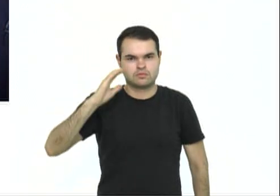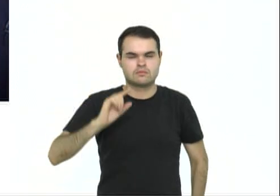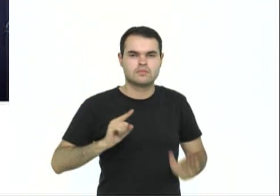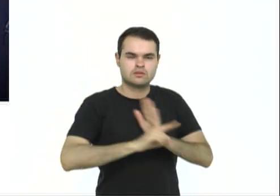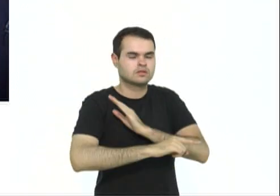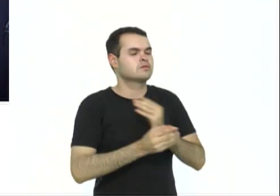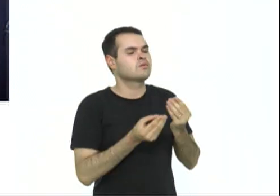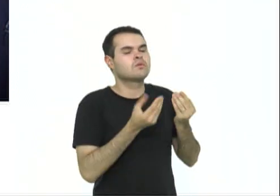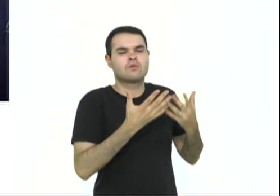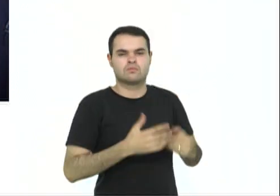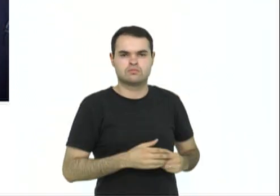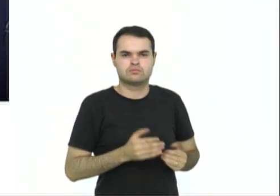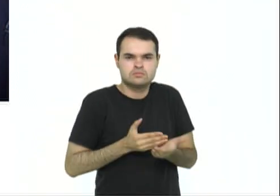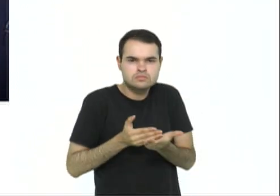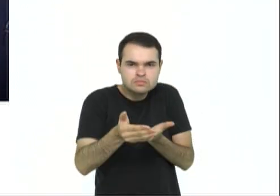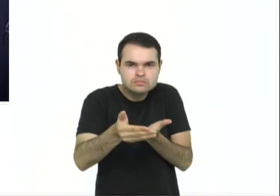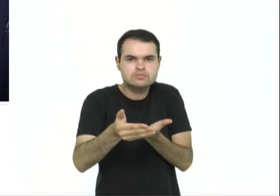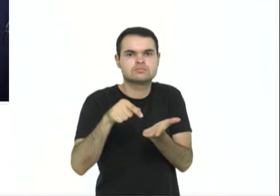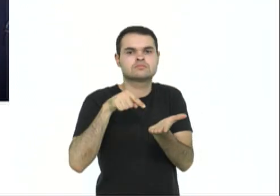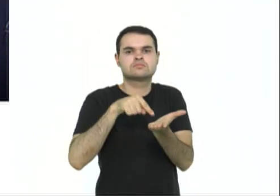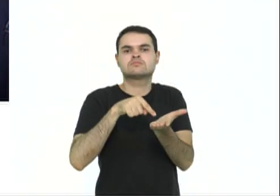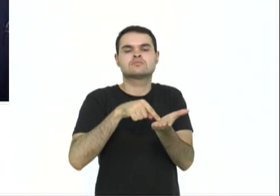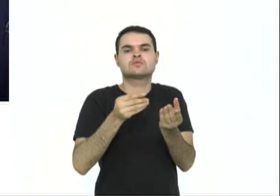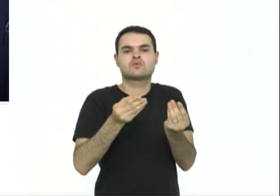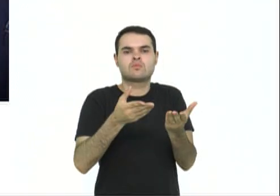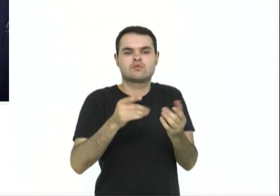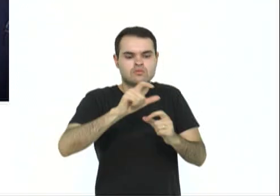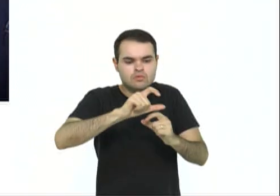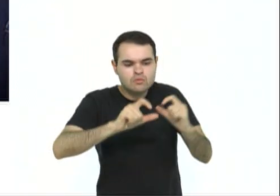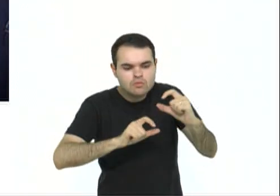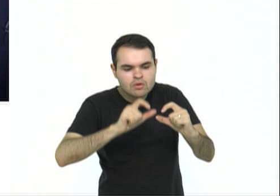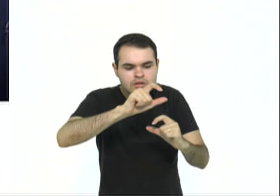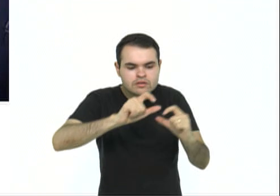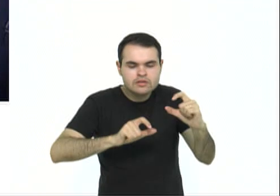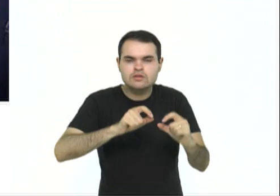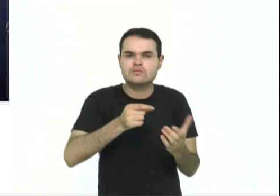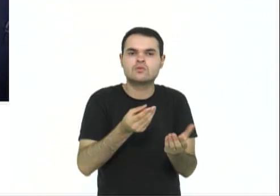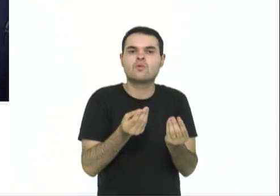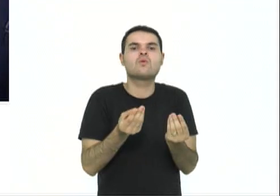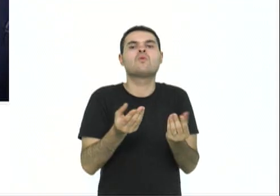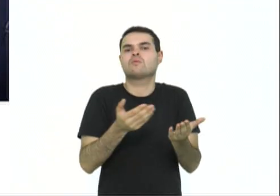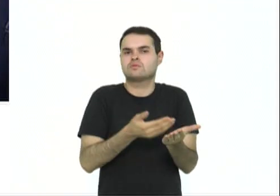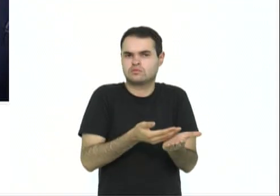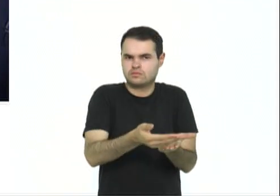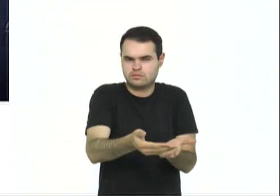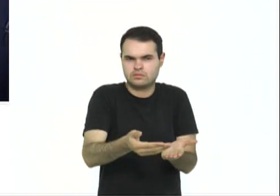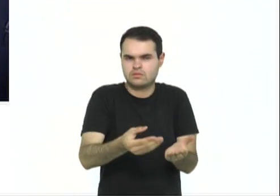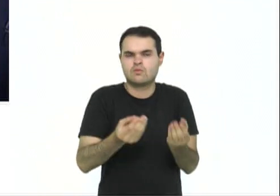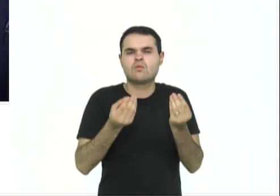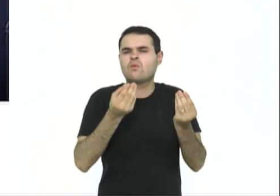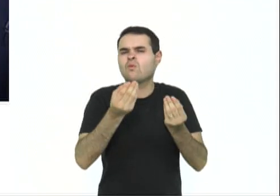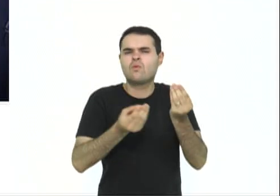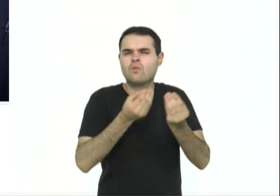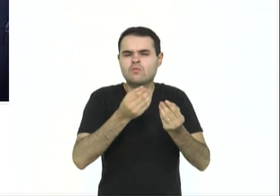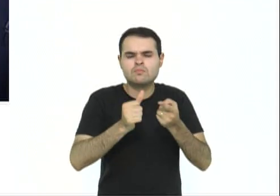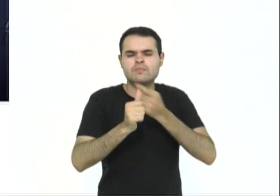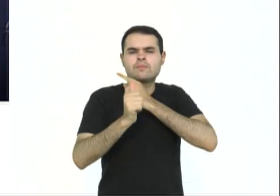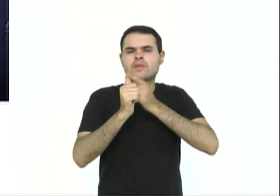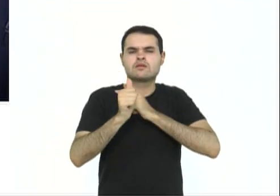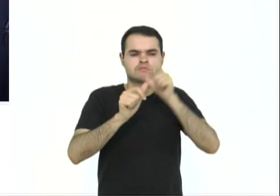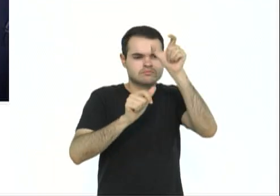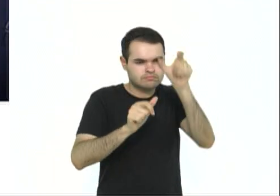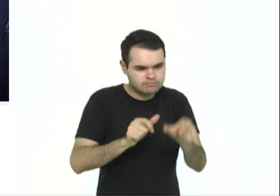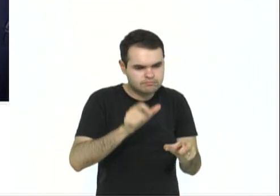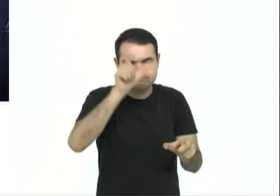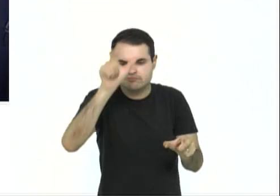como que você iniciou nos quadrinhos, tá? E como você começou a fazer os teus primeiros